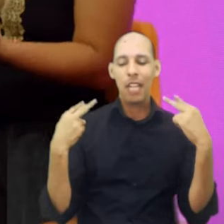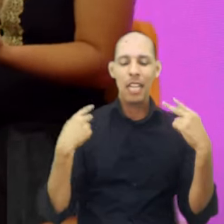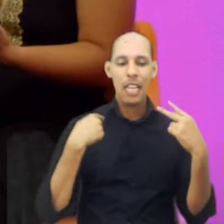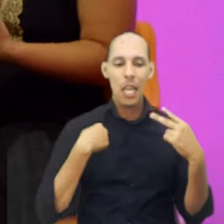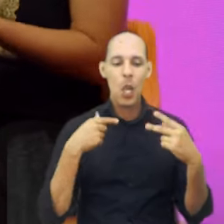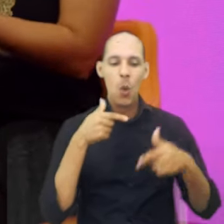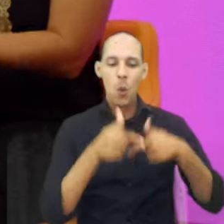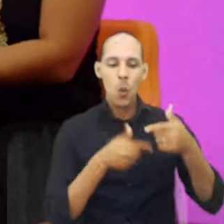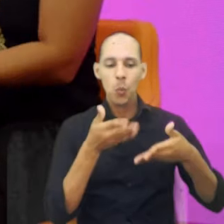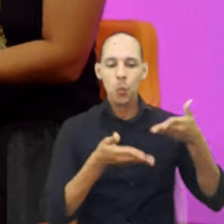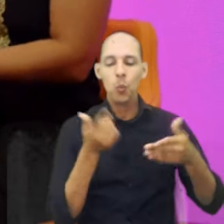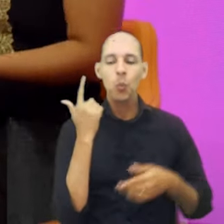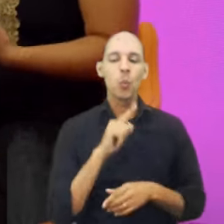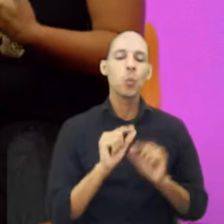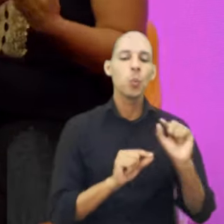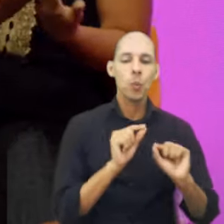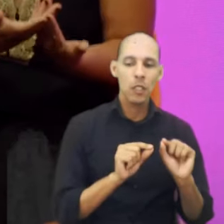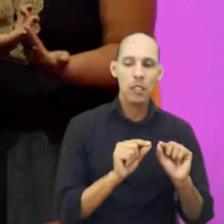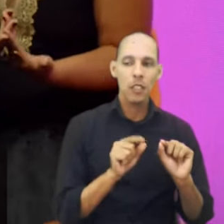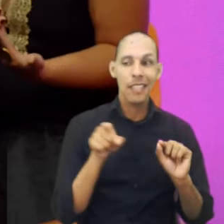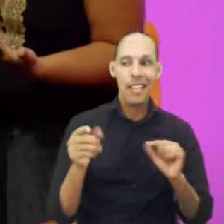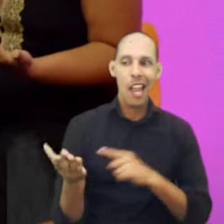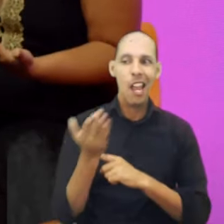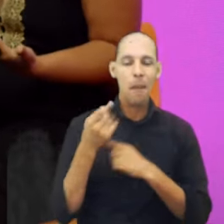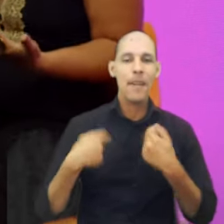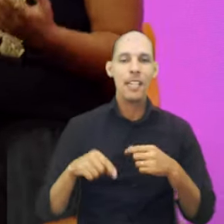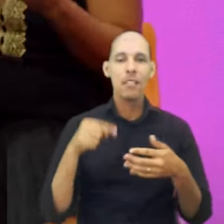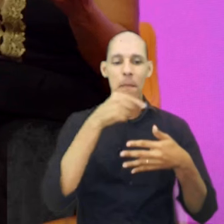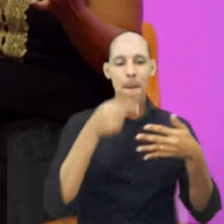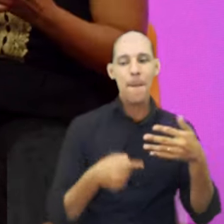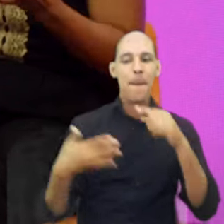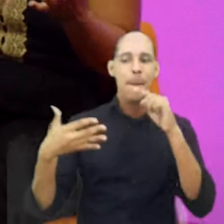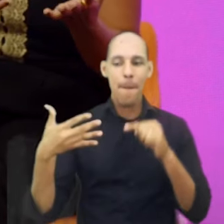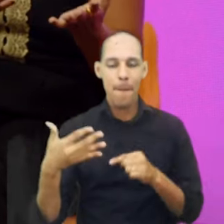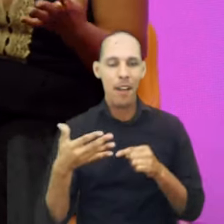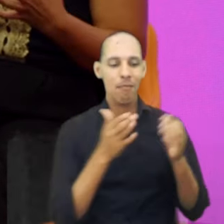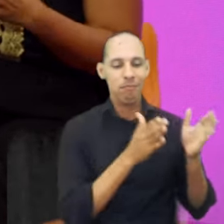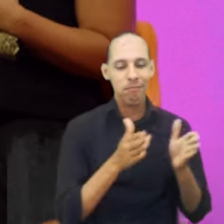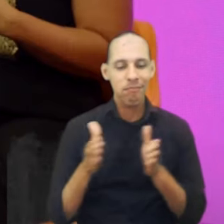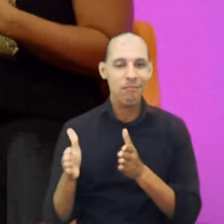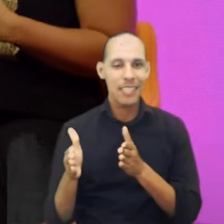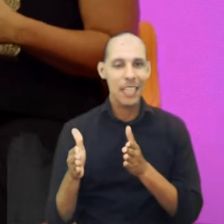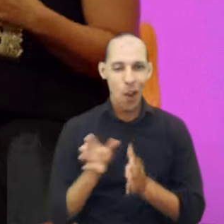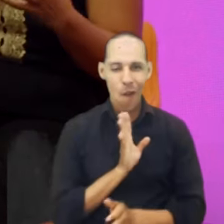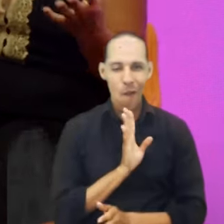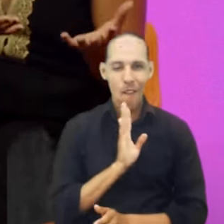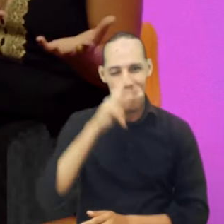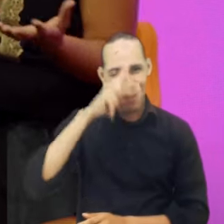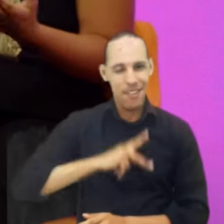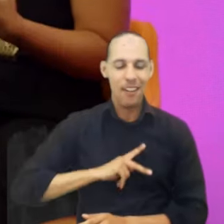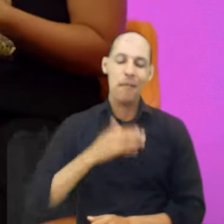eu dou conta, do que está tudo bem para mim e do que eu preciso pedir ajuda. Então eu acho que quando a gente se conhece, a gente